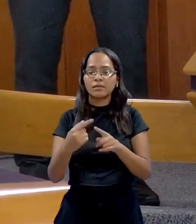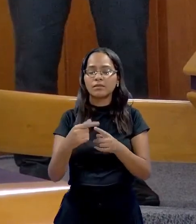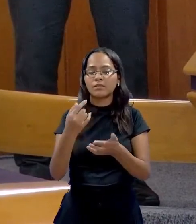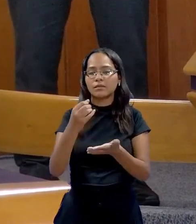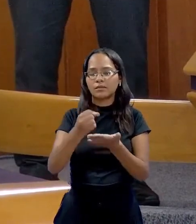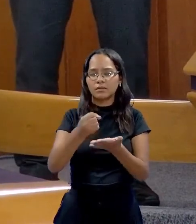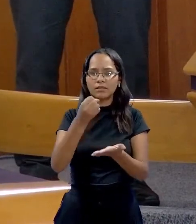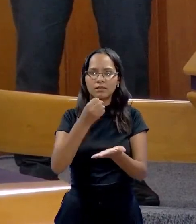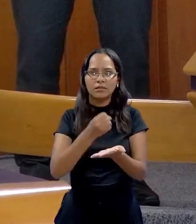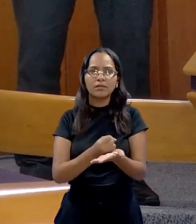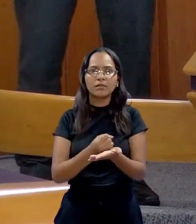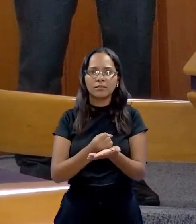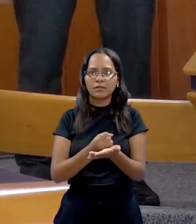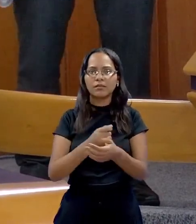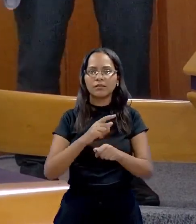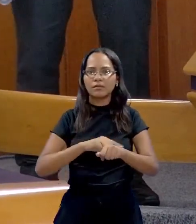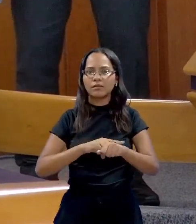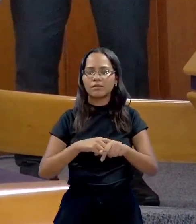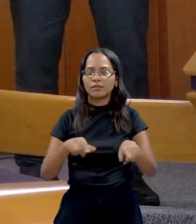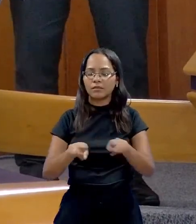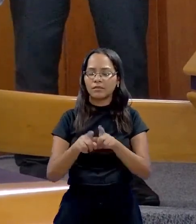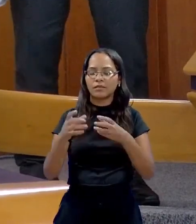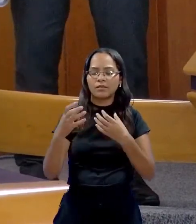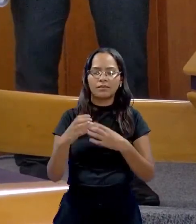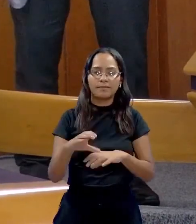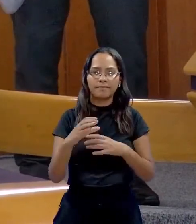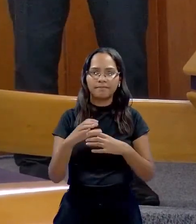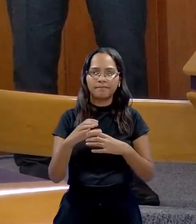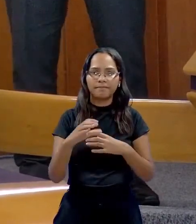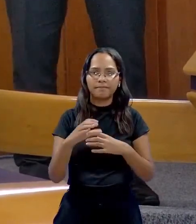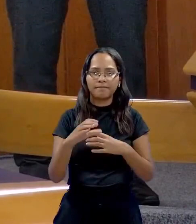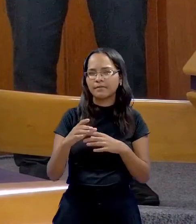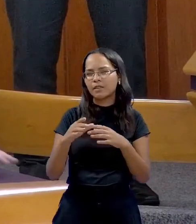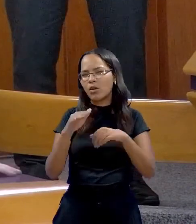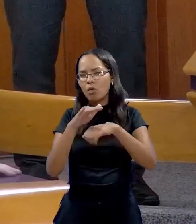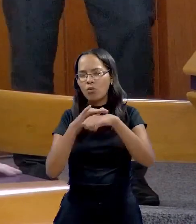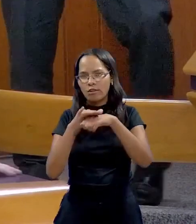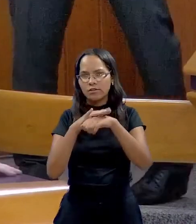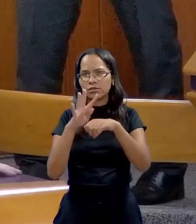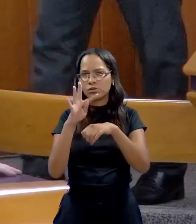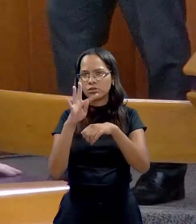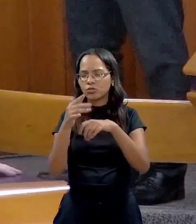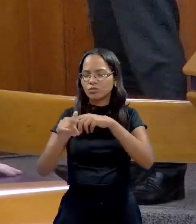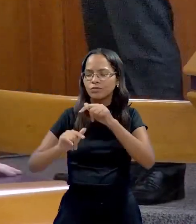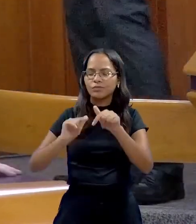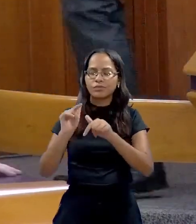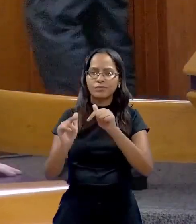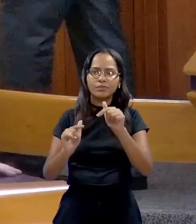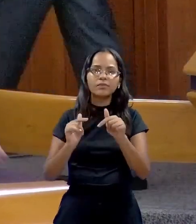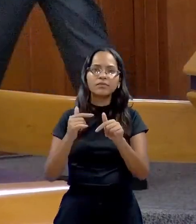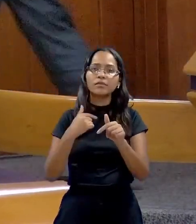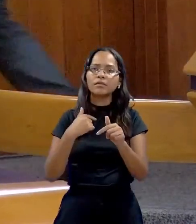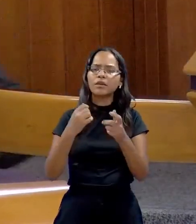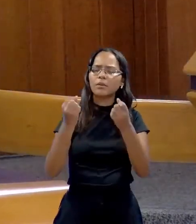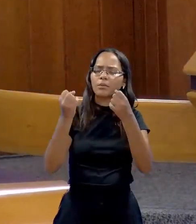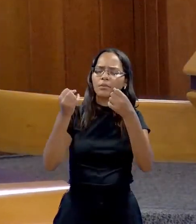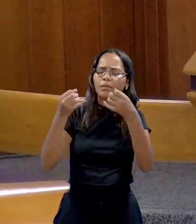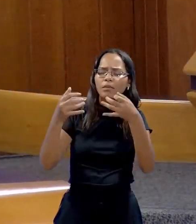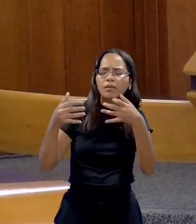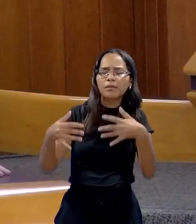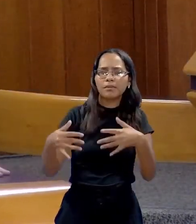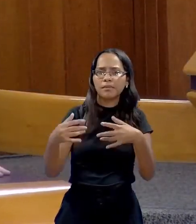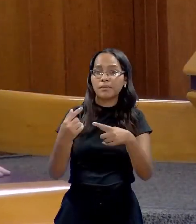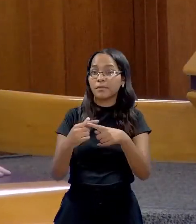temporários e aos concursados. E dialogando com todos esses servidores, nós explicamos acerca da